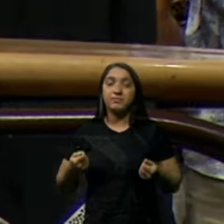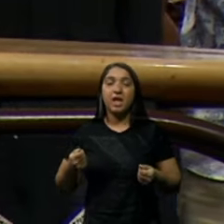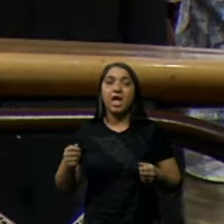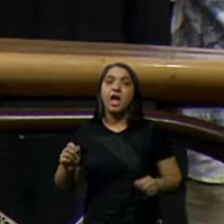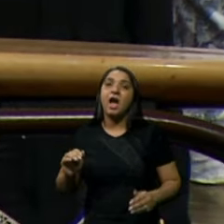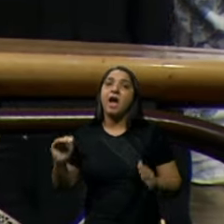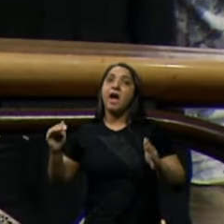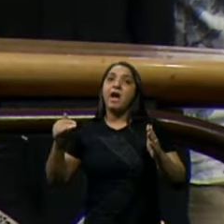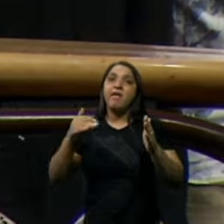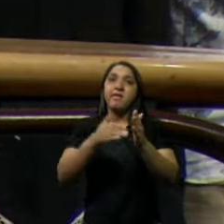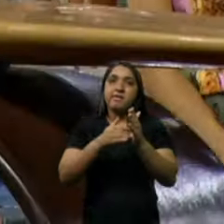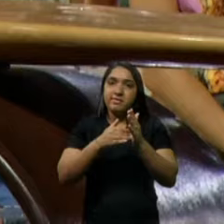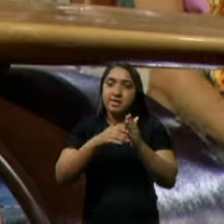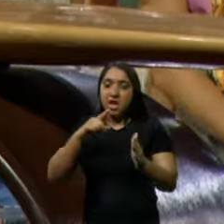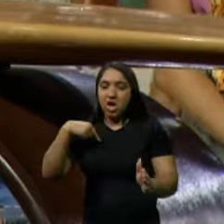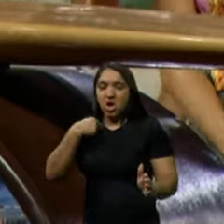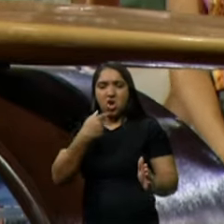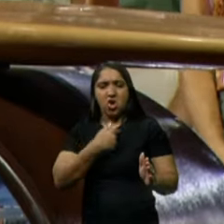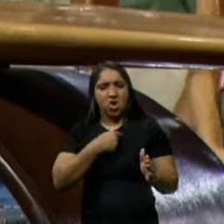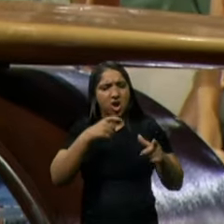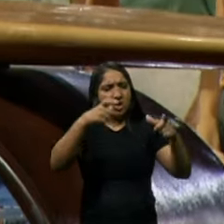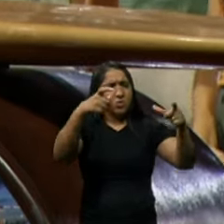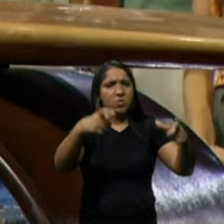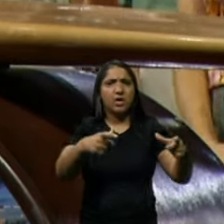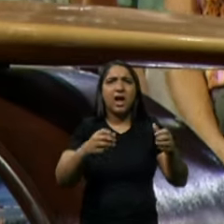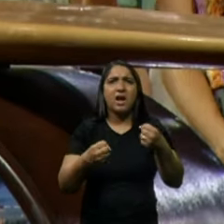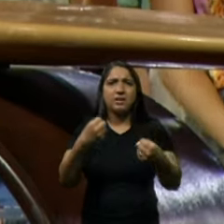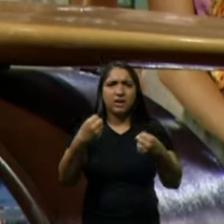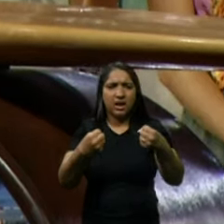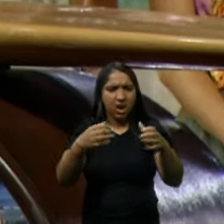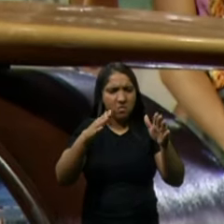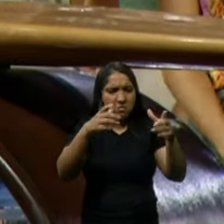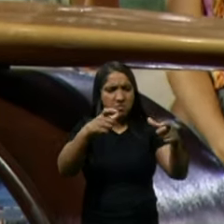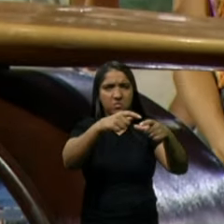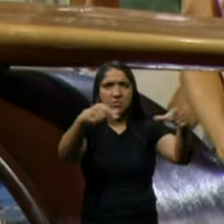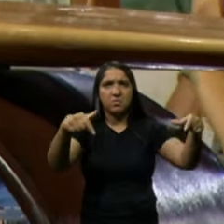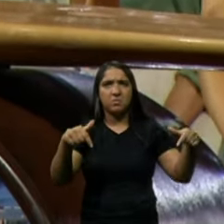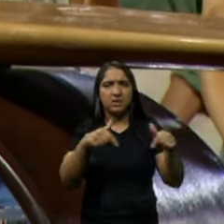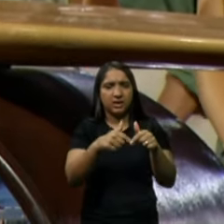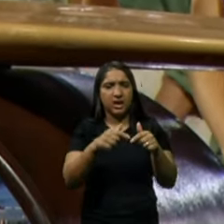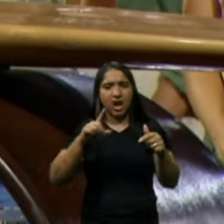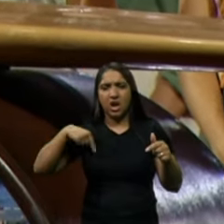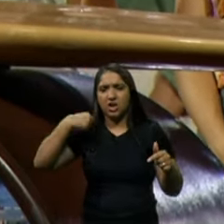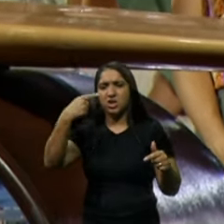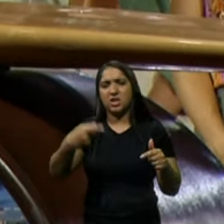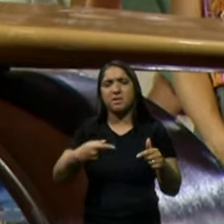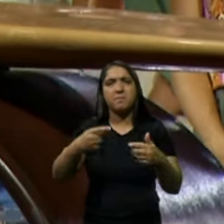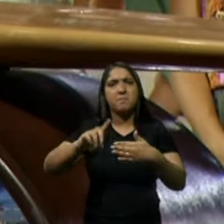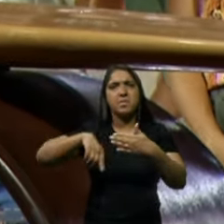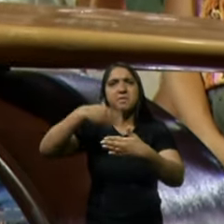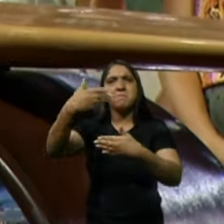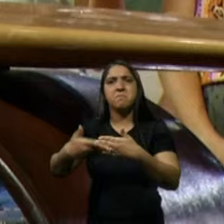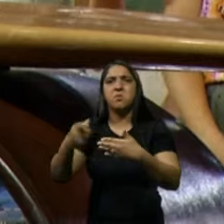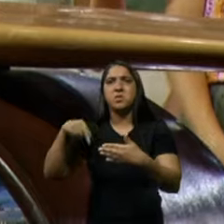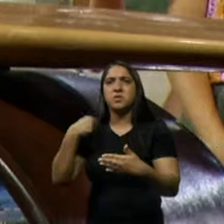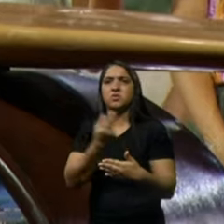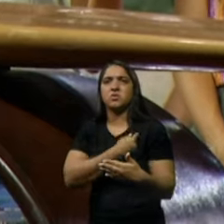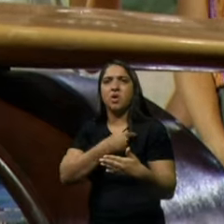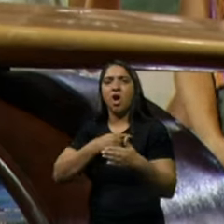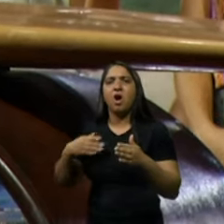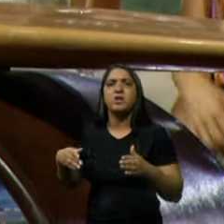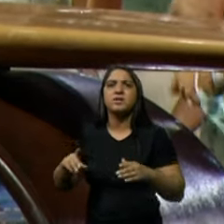ainda Deus começou a enviar profetas para trazer palavras que nós atravessariam os oceanos cruzaremos fronteiras